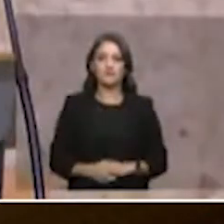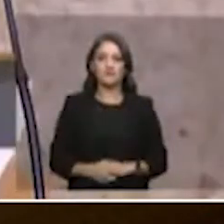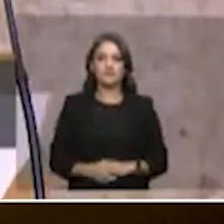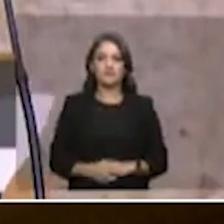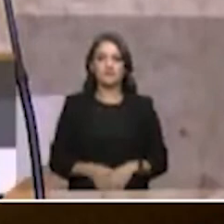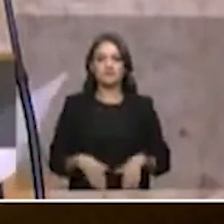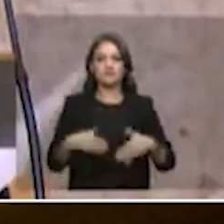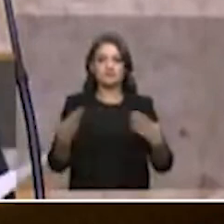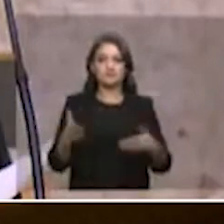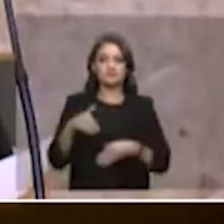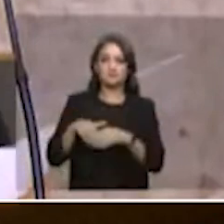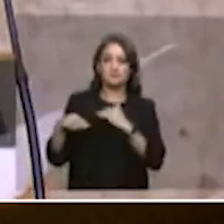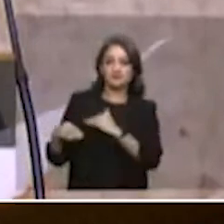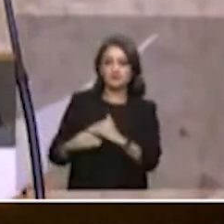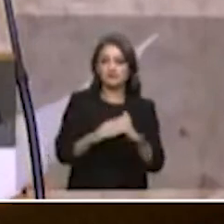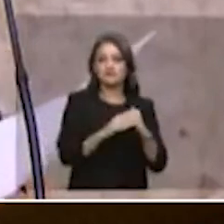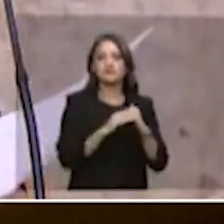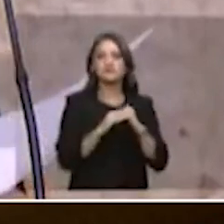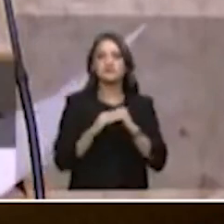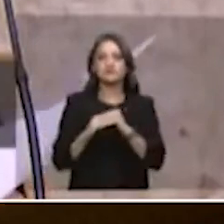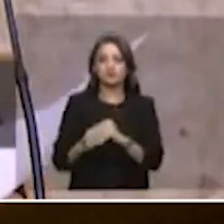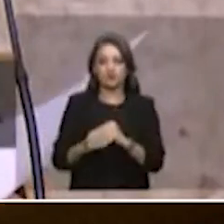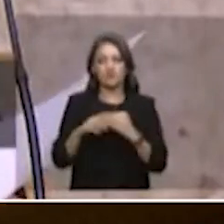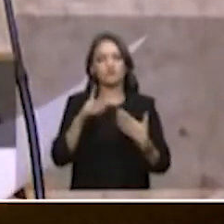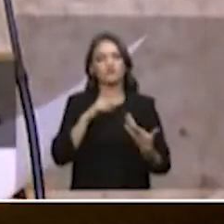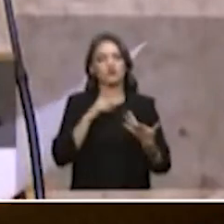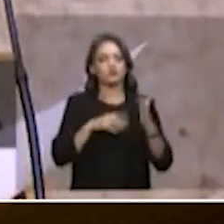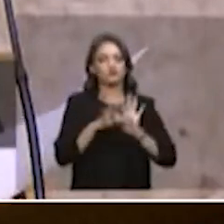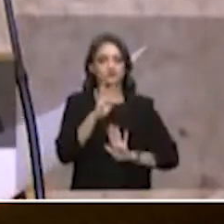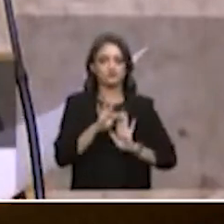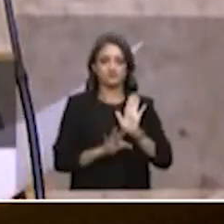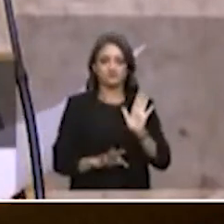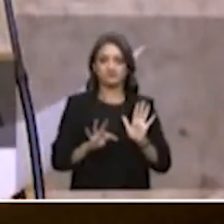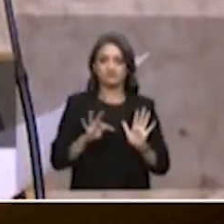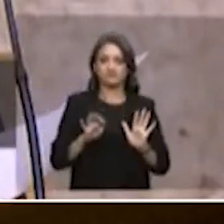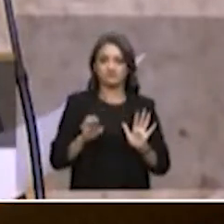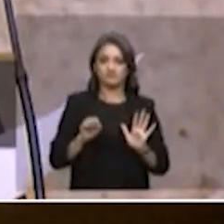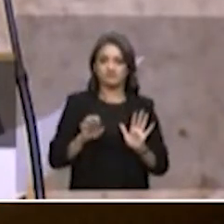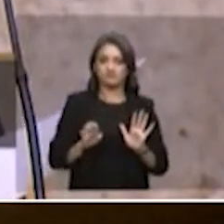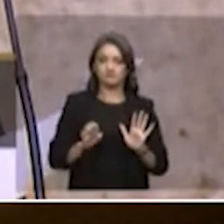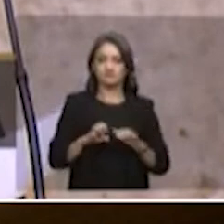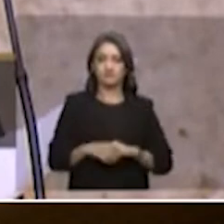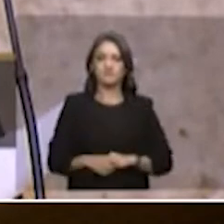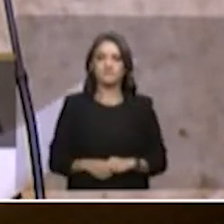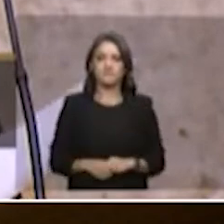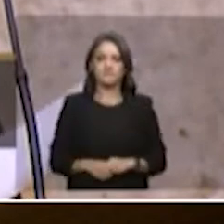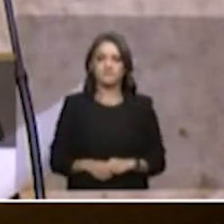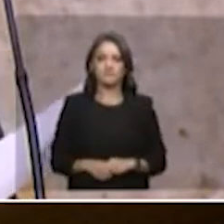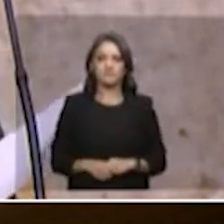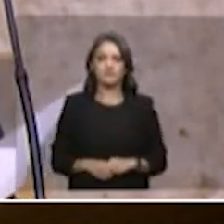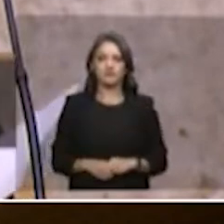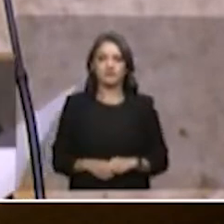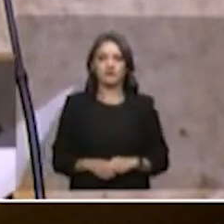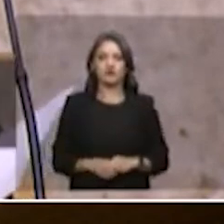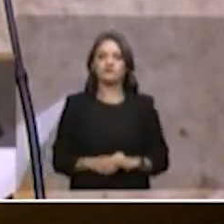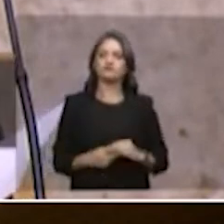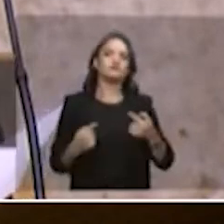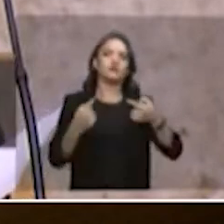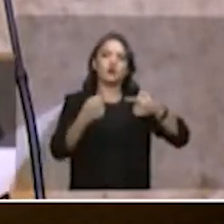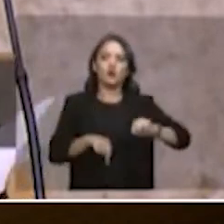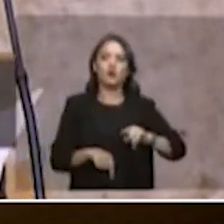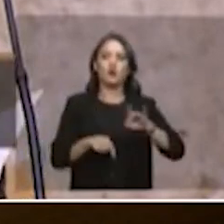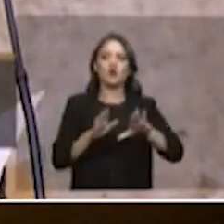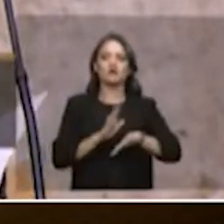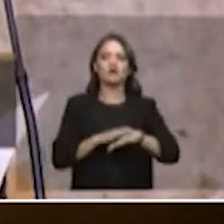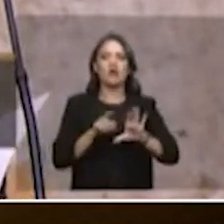serem apuradas. Então, você não pode deixar um voto ali. E os outros que não votaram, então vou pedir pelo amor de Deus, porque é mundo jurídico que a gente tem